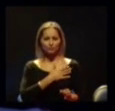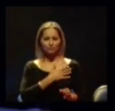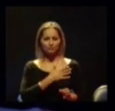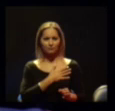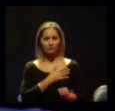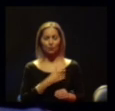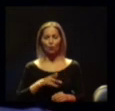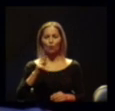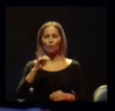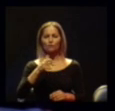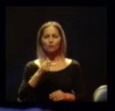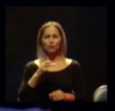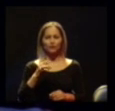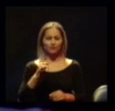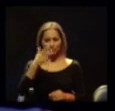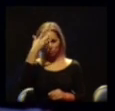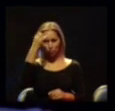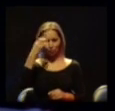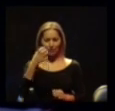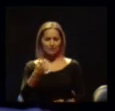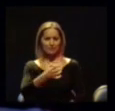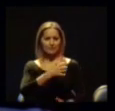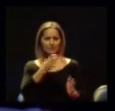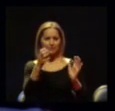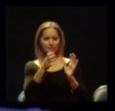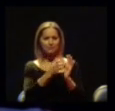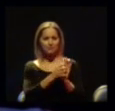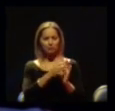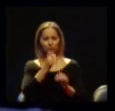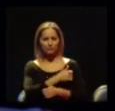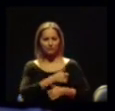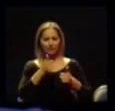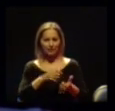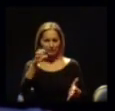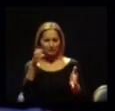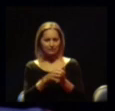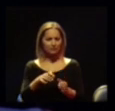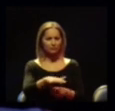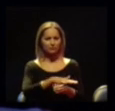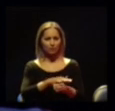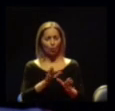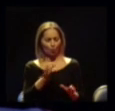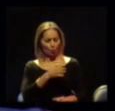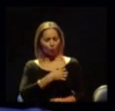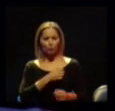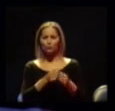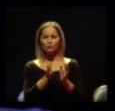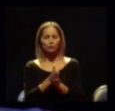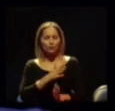Com o Vitória de Setúbal, símbolo da cidade, símbolo da região e clube criador da admiração de